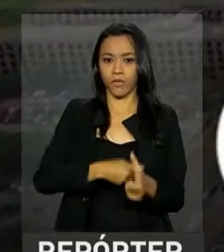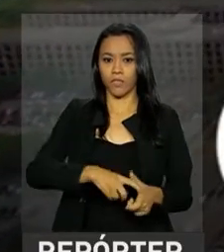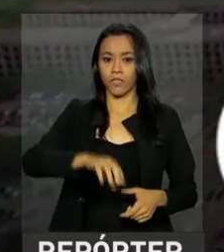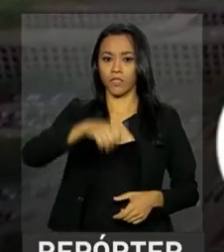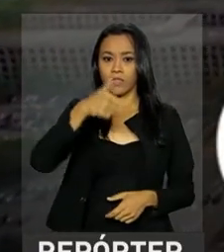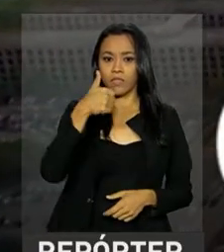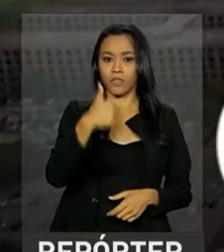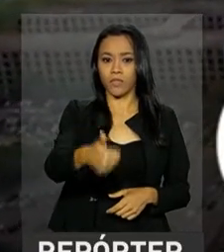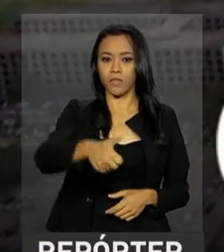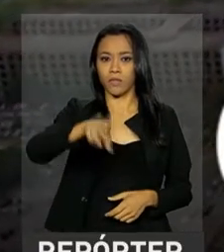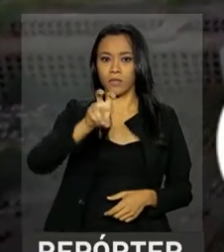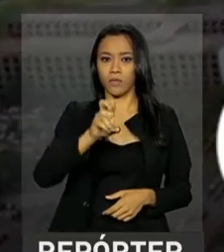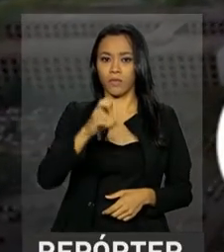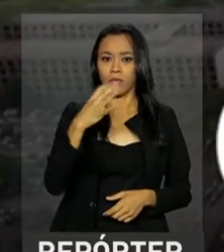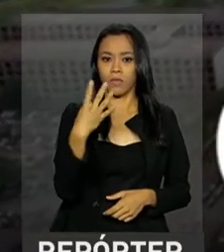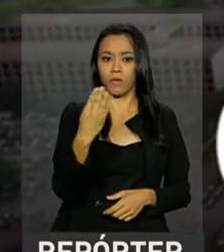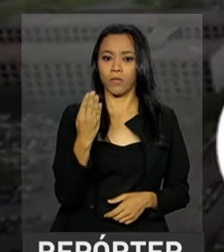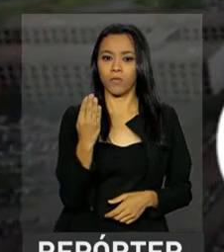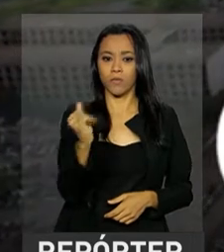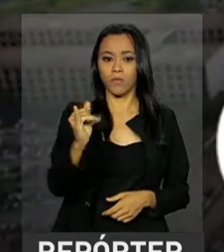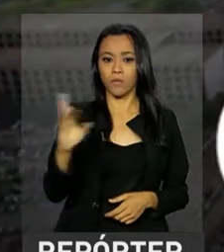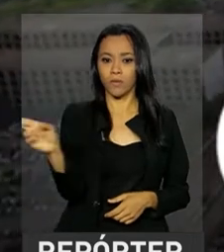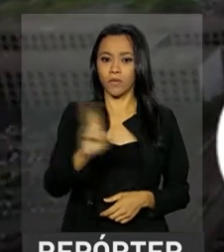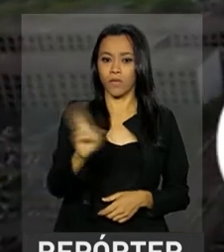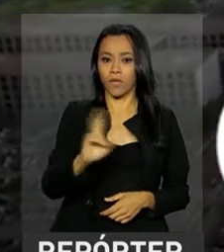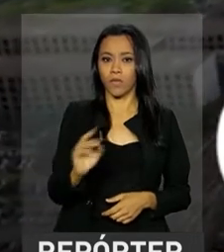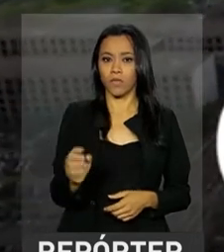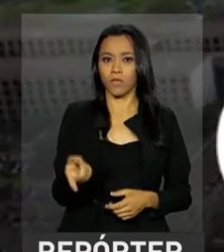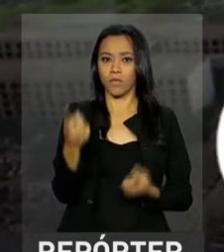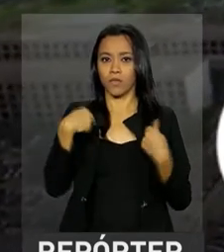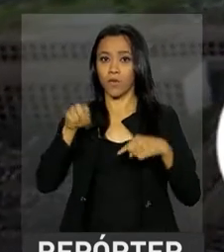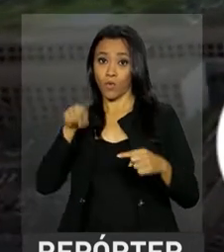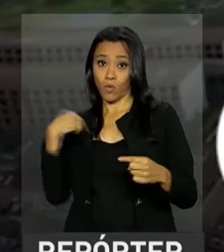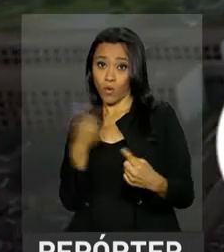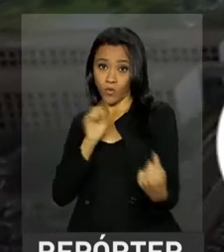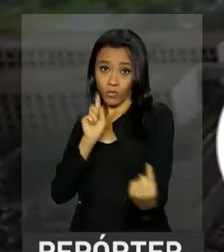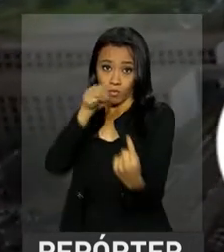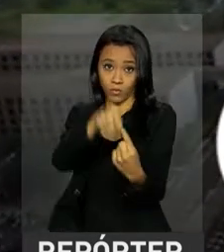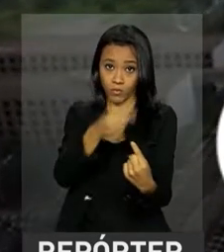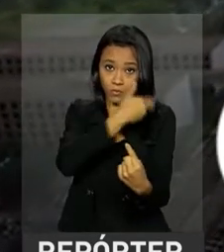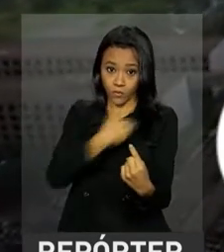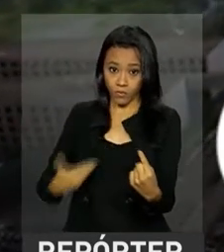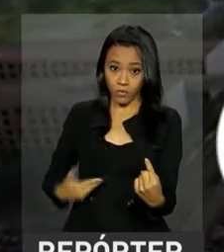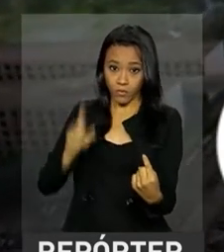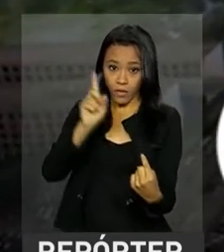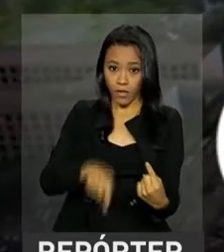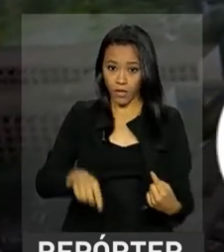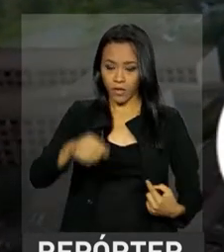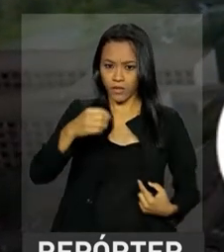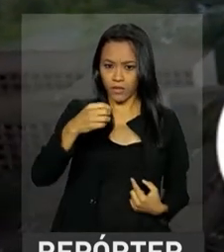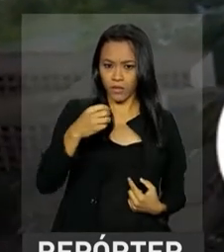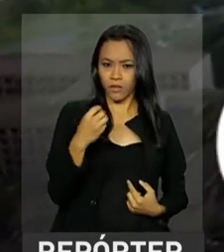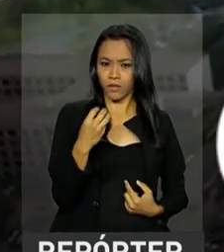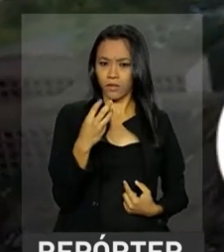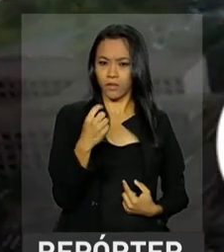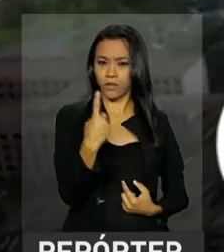54 bilhões de reais a nossa meta para este ano 17 139